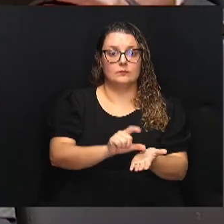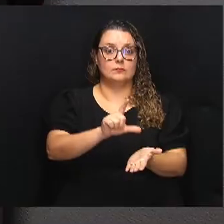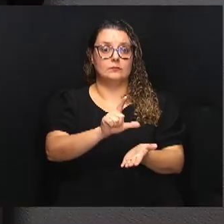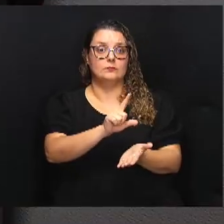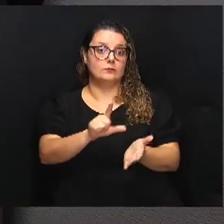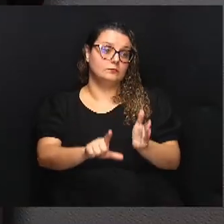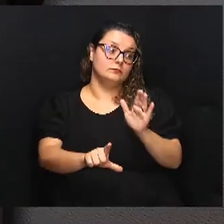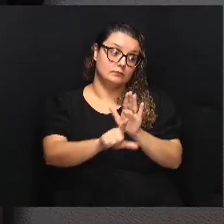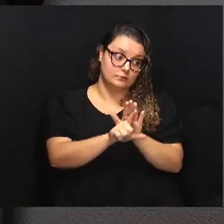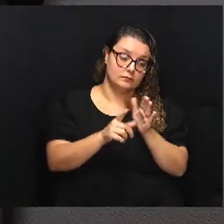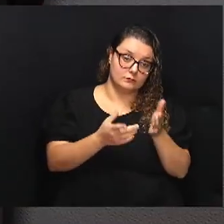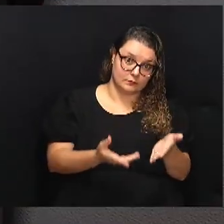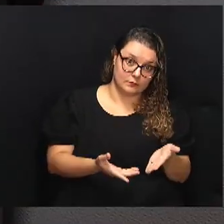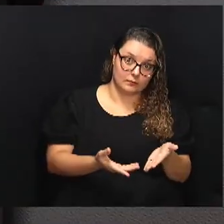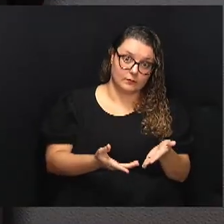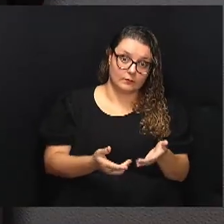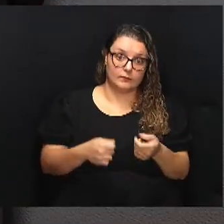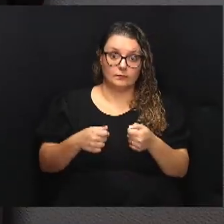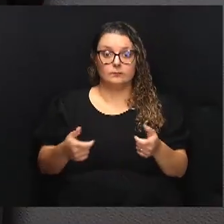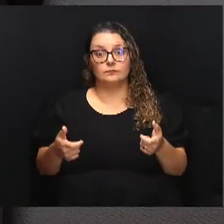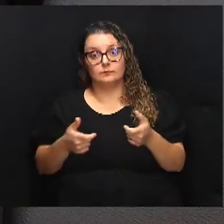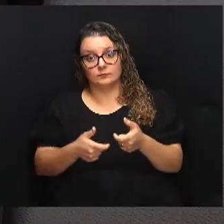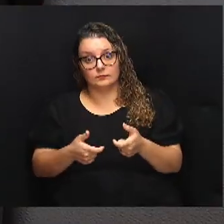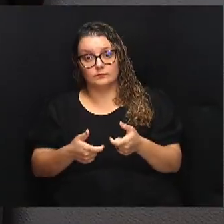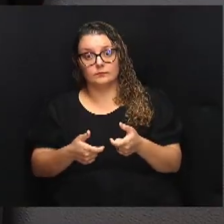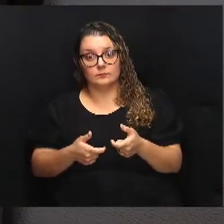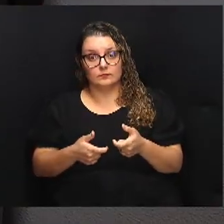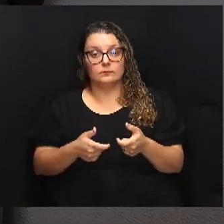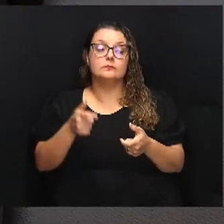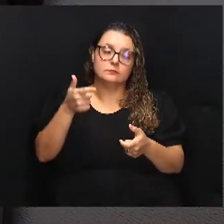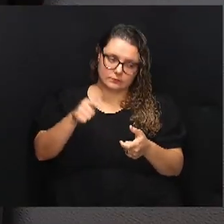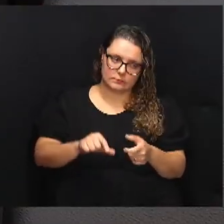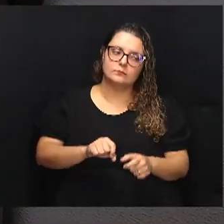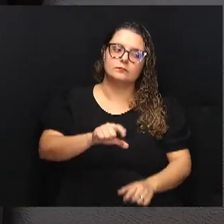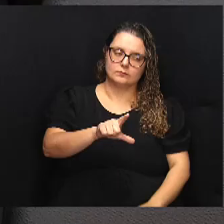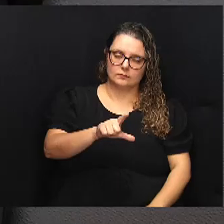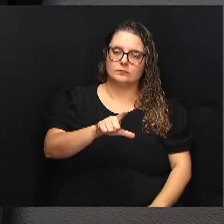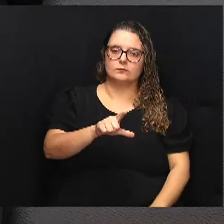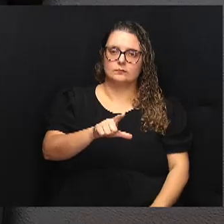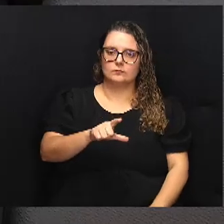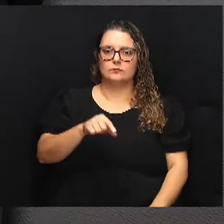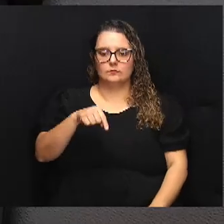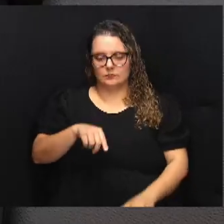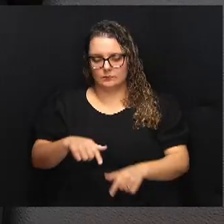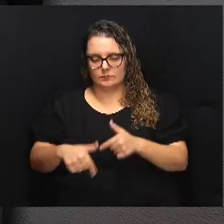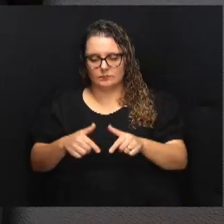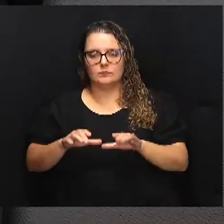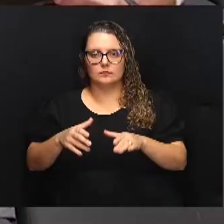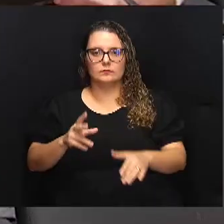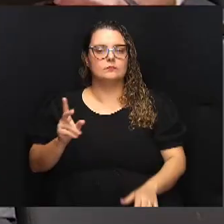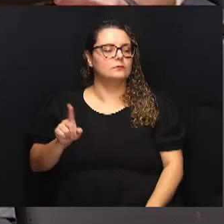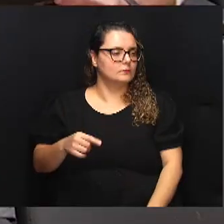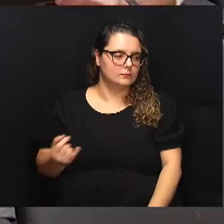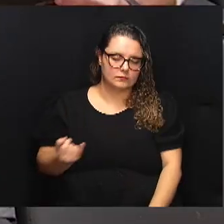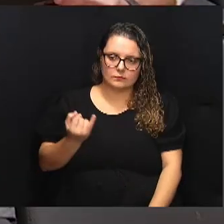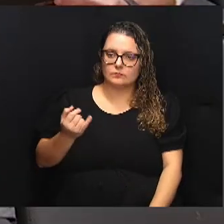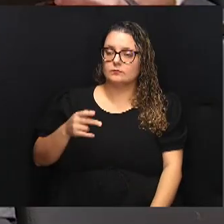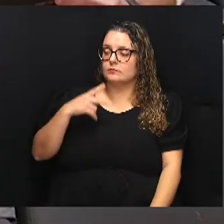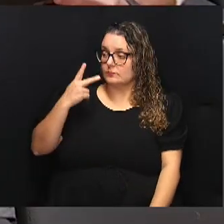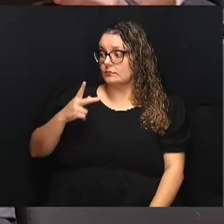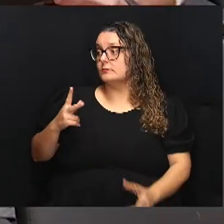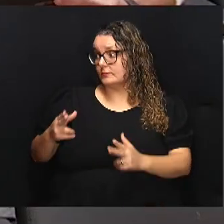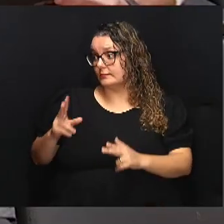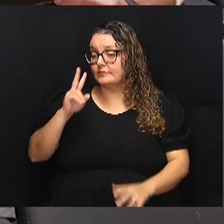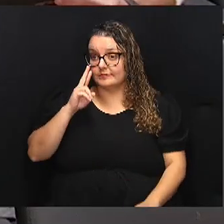legal, Então teria que diminuir. Mesmo assim ela ficou alta. Então esse trabalho da comissão é essencial. E vereador, como a gente pode